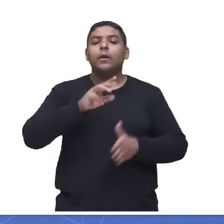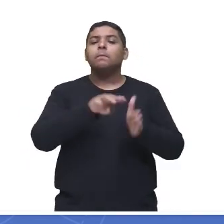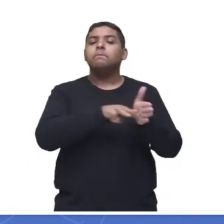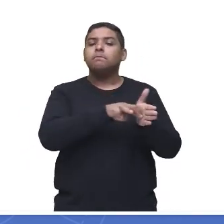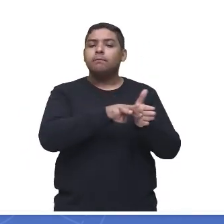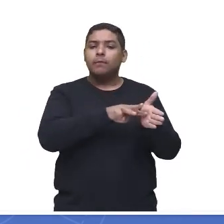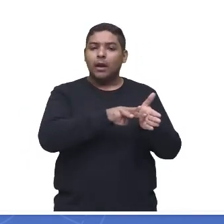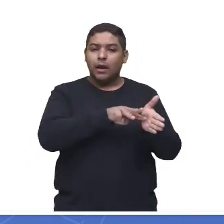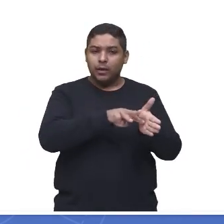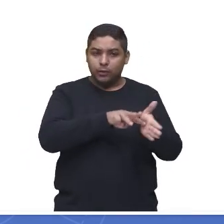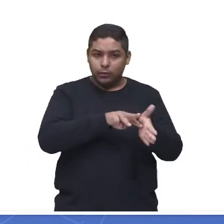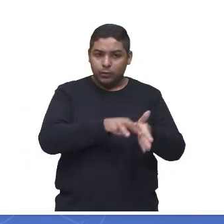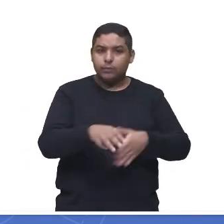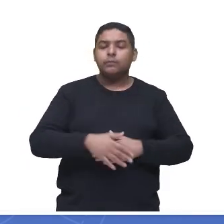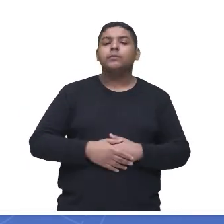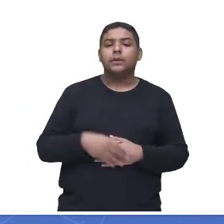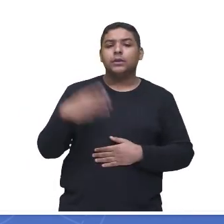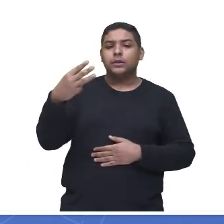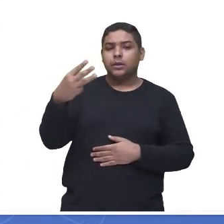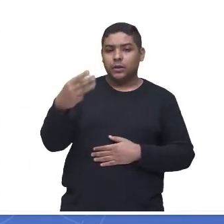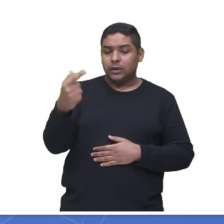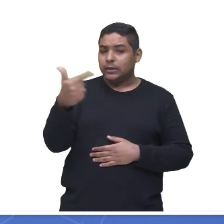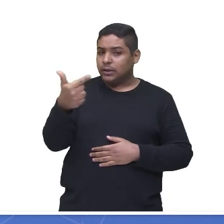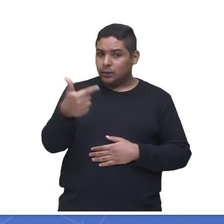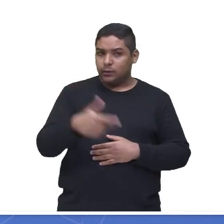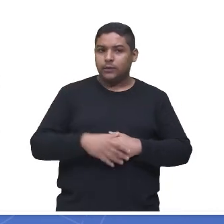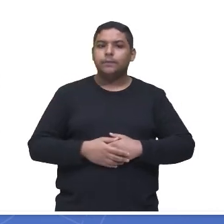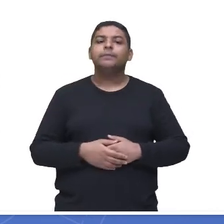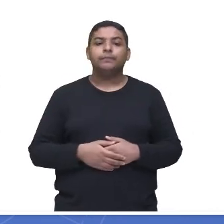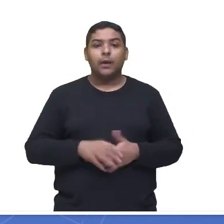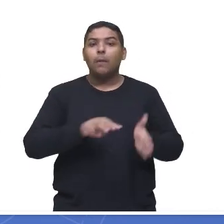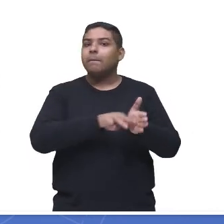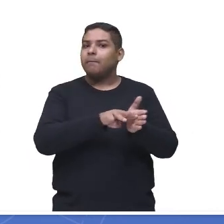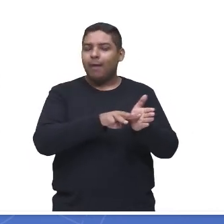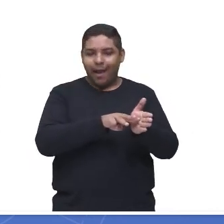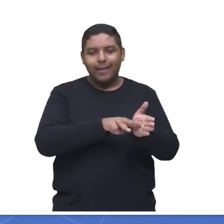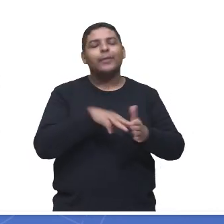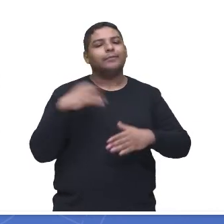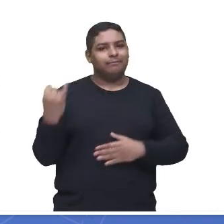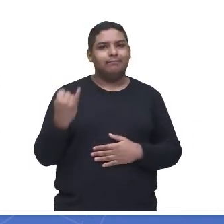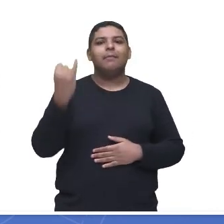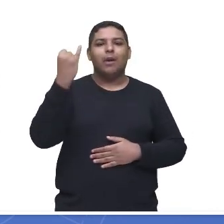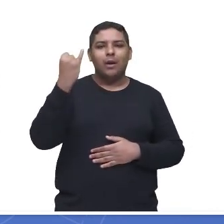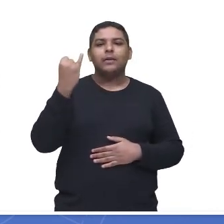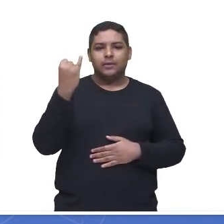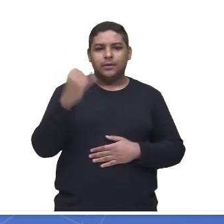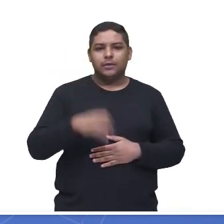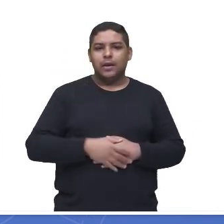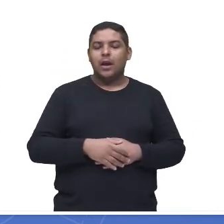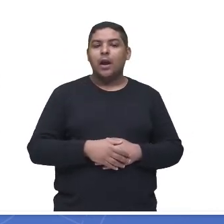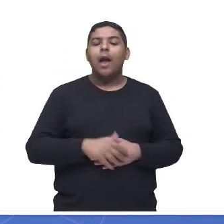questão, para a gente finalizando aqui. O método é importante, porque o método é que ajuda a buscar. O método é